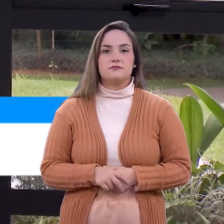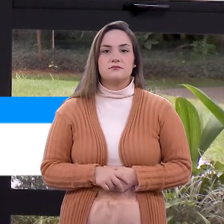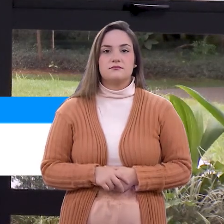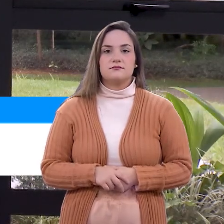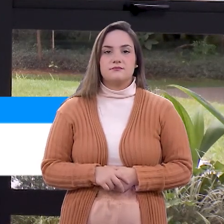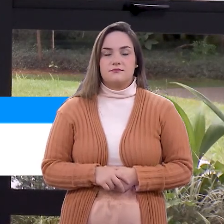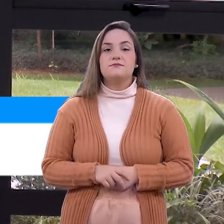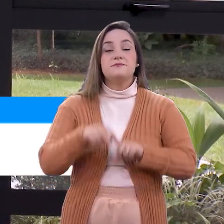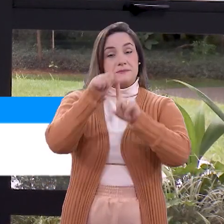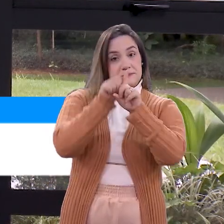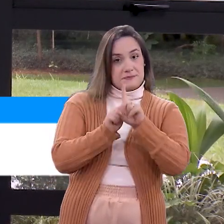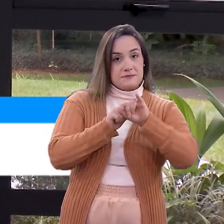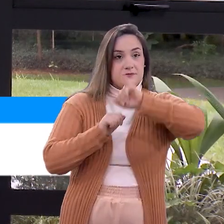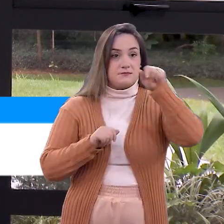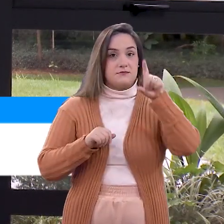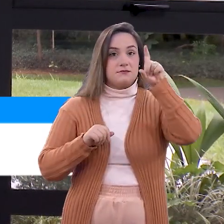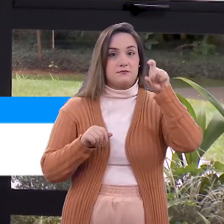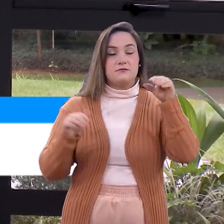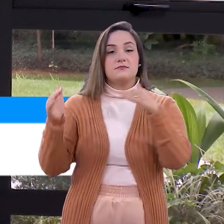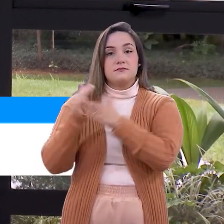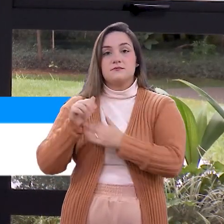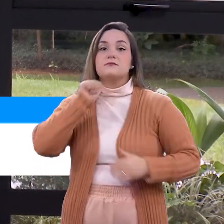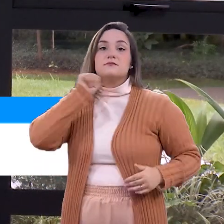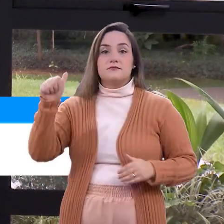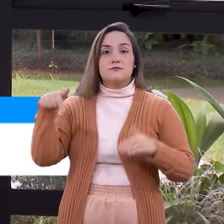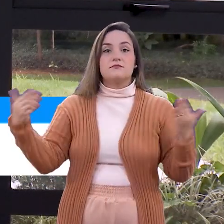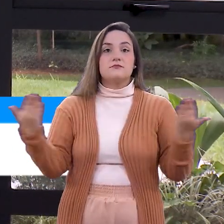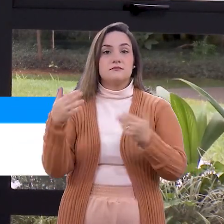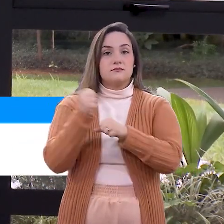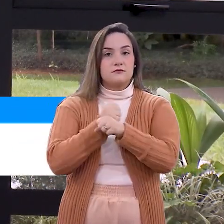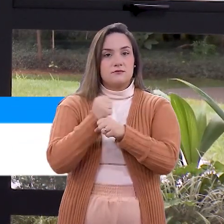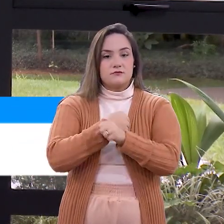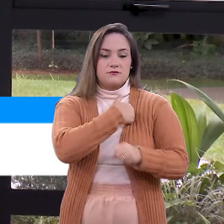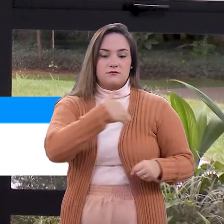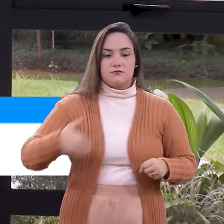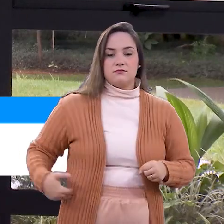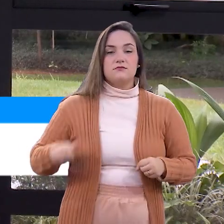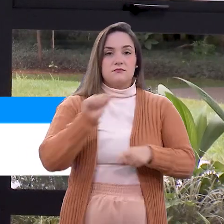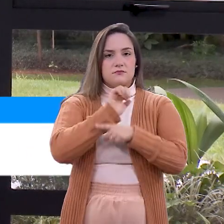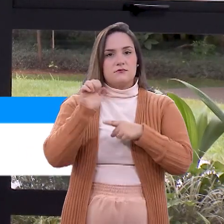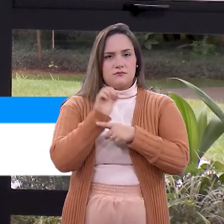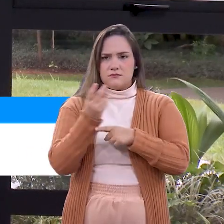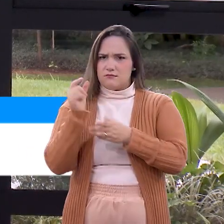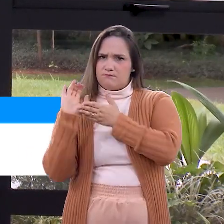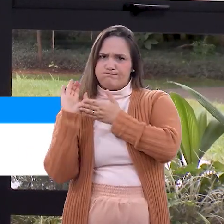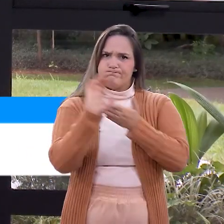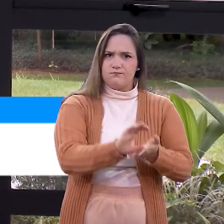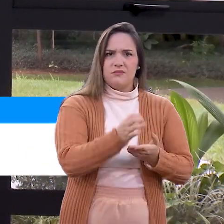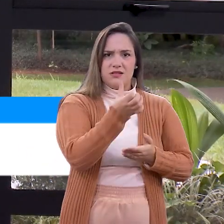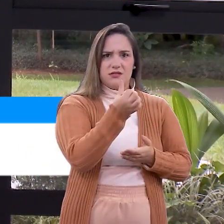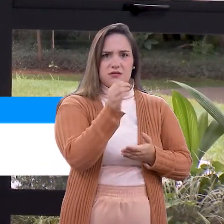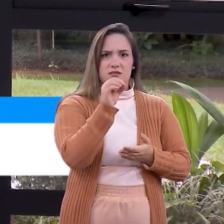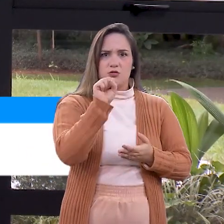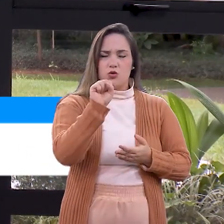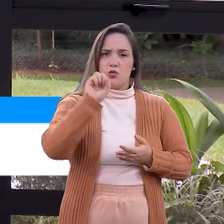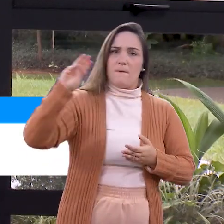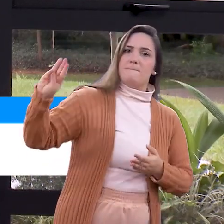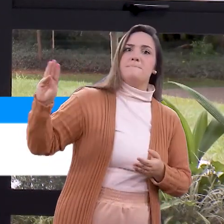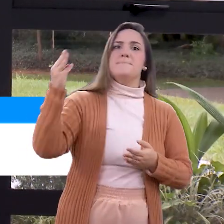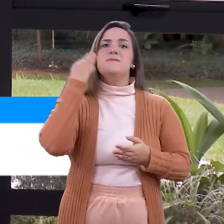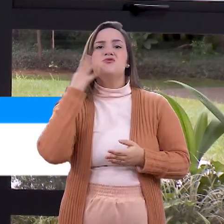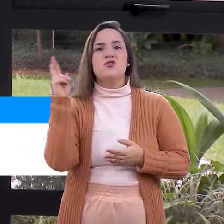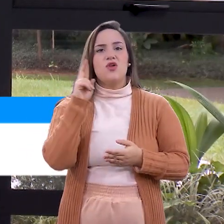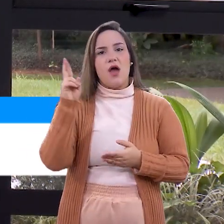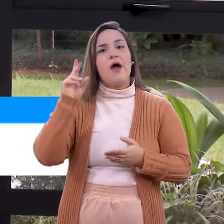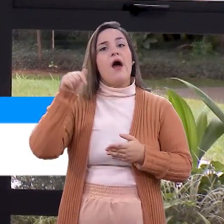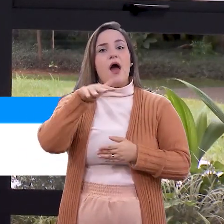entre os meses de Janeiro e Abril deste ano o governo do estado investiu cerca de R 608 milhões de reais na área